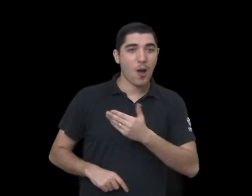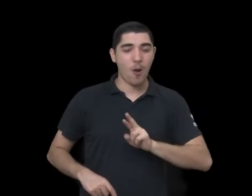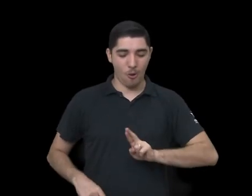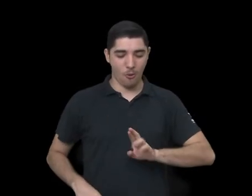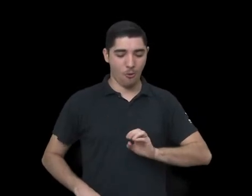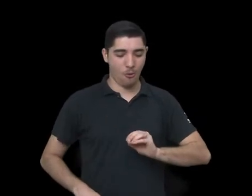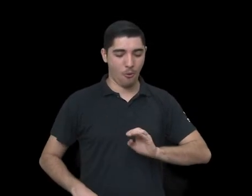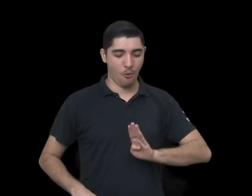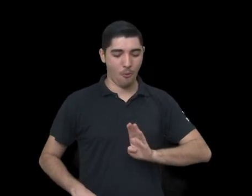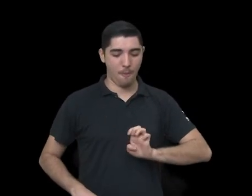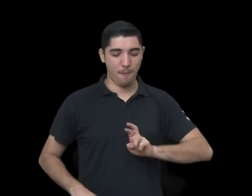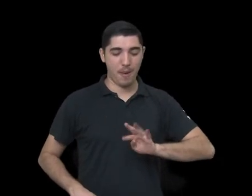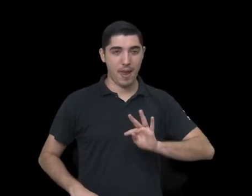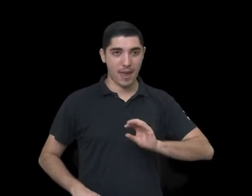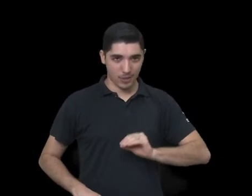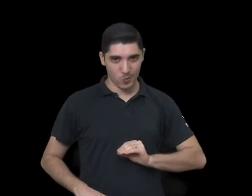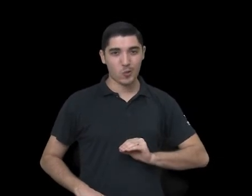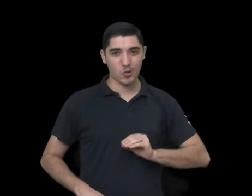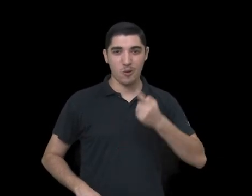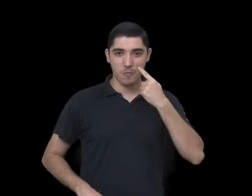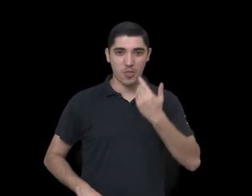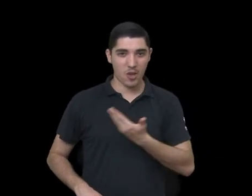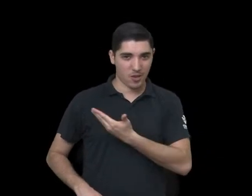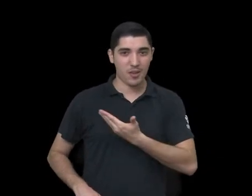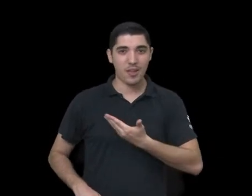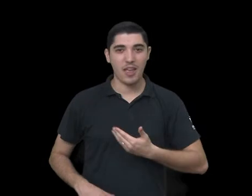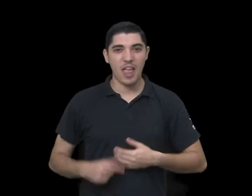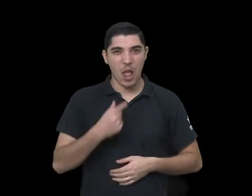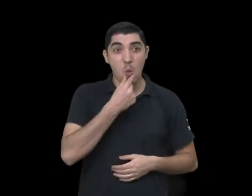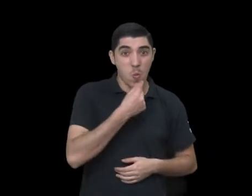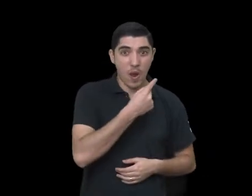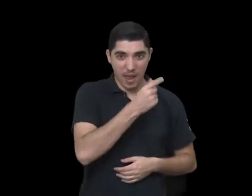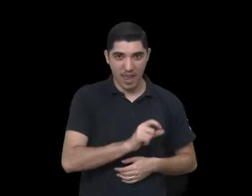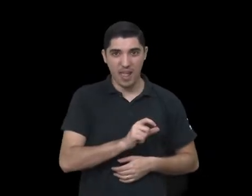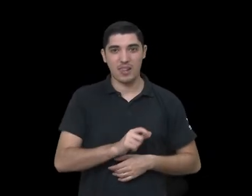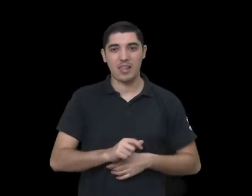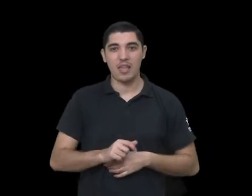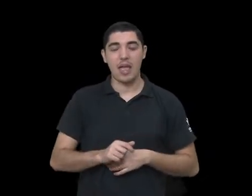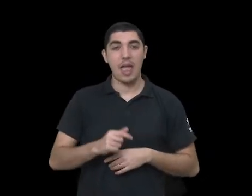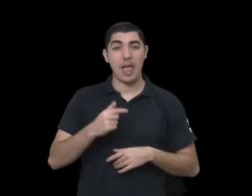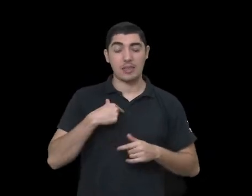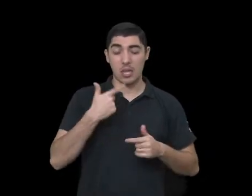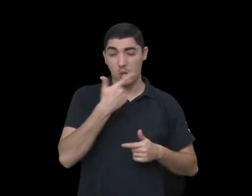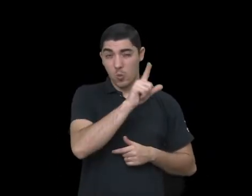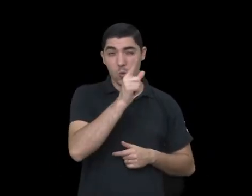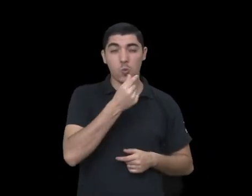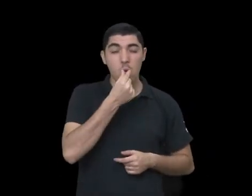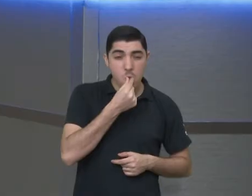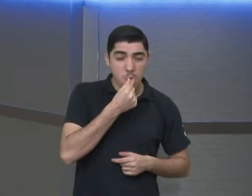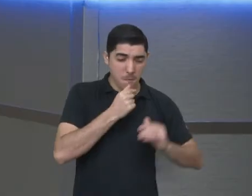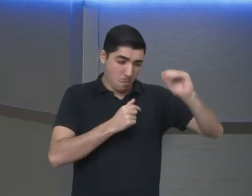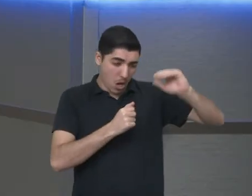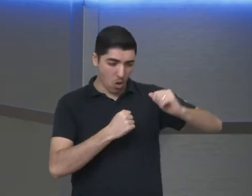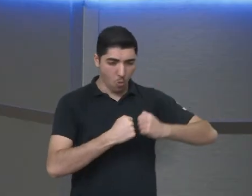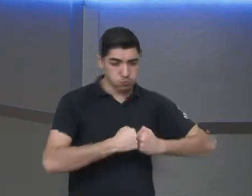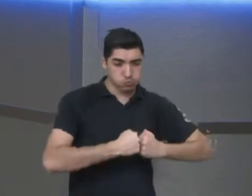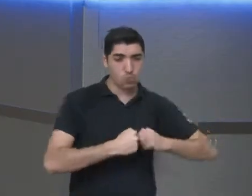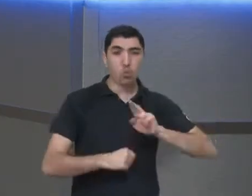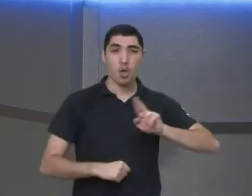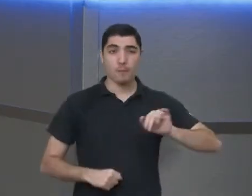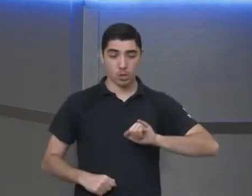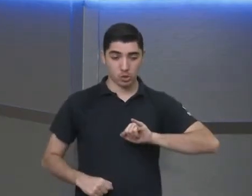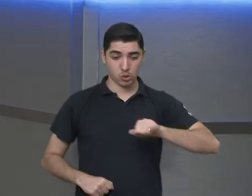perder esse jogo por causa disso. Acabou quanto o jogo? 3-1 para o Santa Cruz. Você vê atuações mais individuais, mas no coletivo não